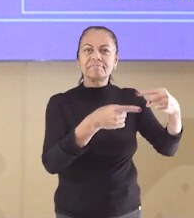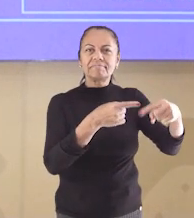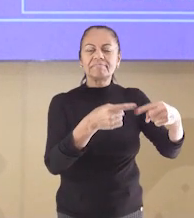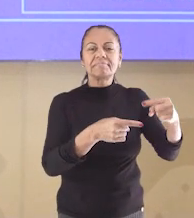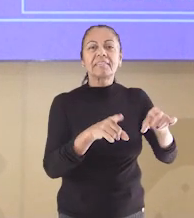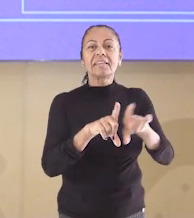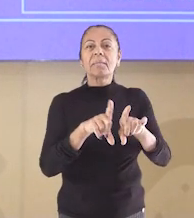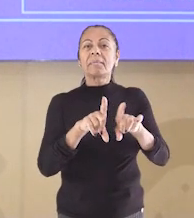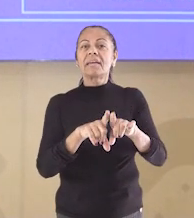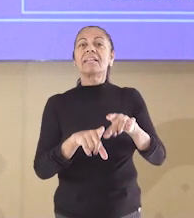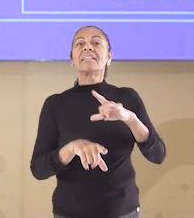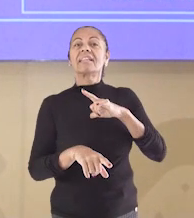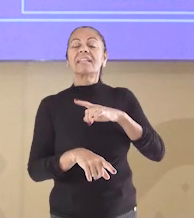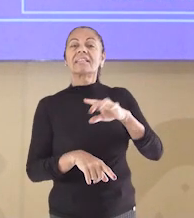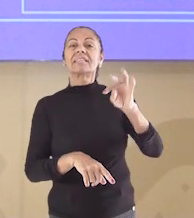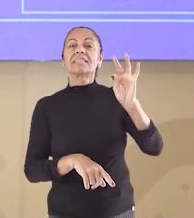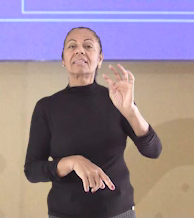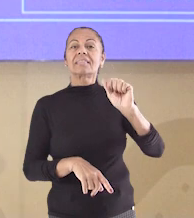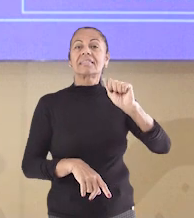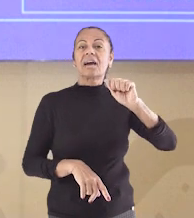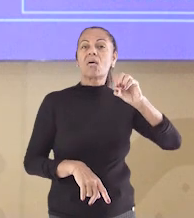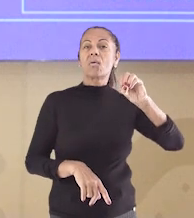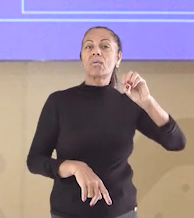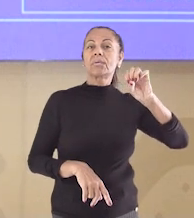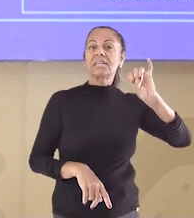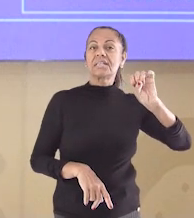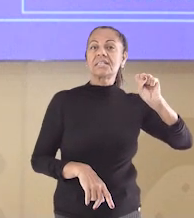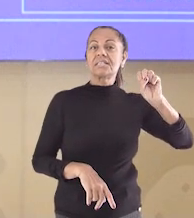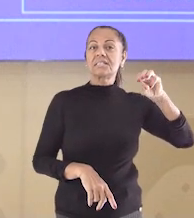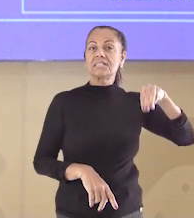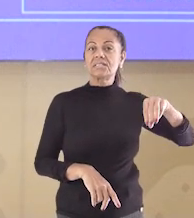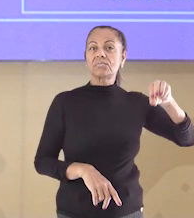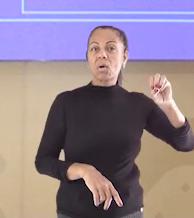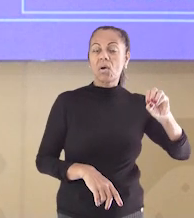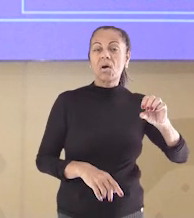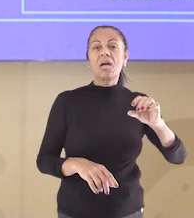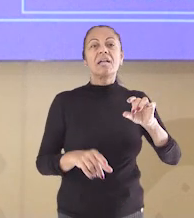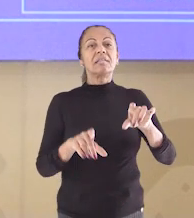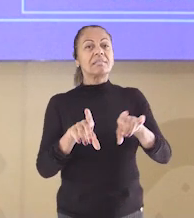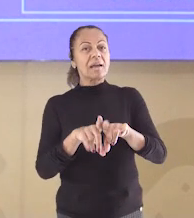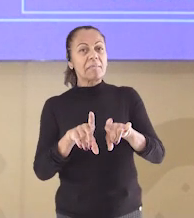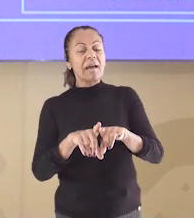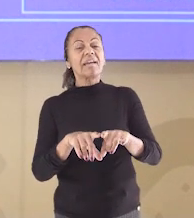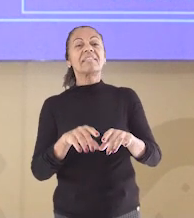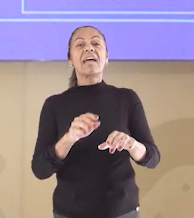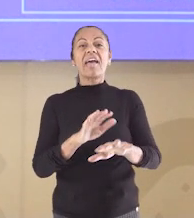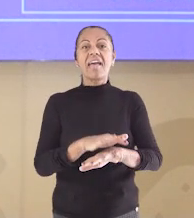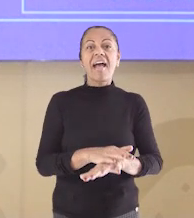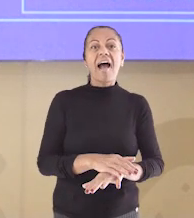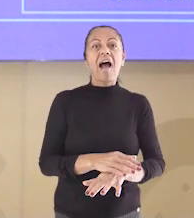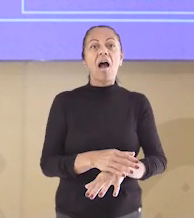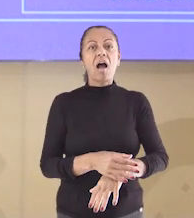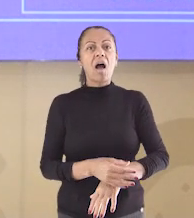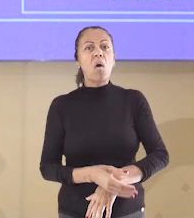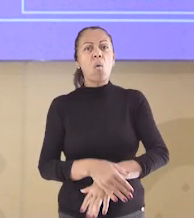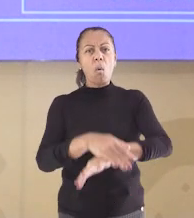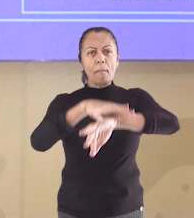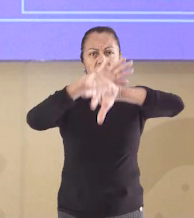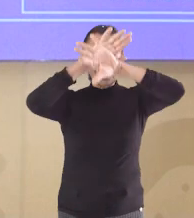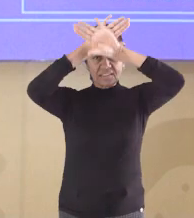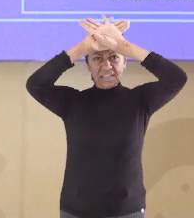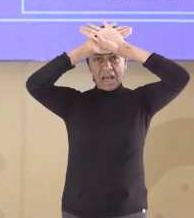escritos, o conhecimento foi transmitido oralmente. Também temos o taoísmo, Tao Te